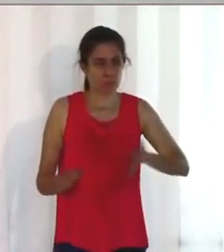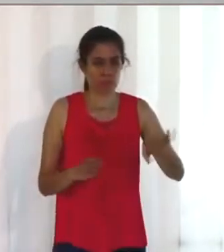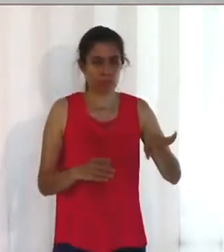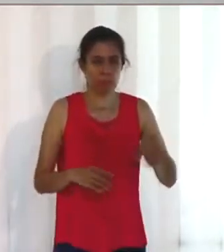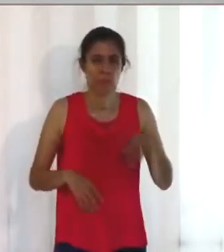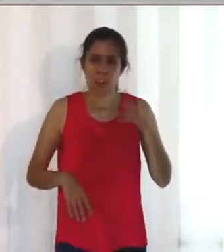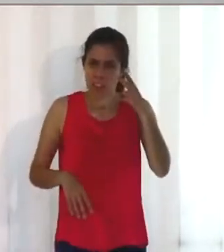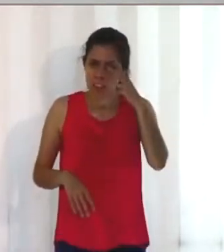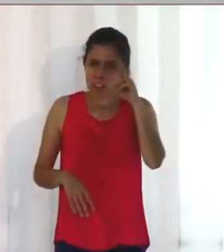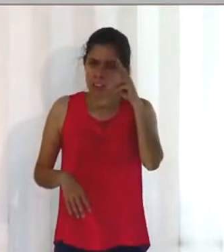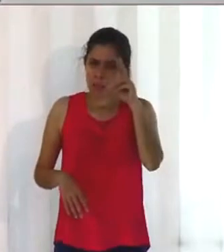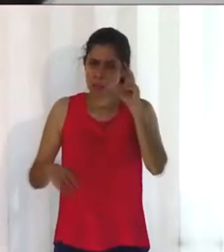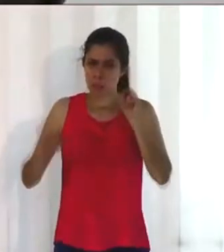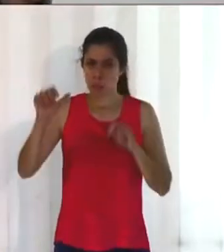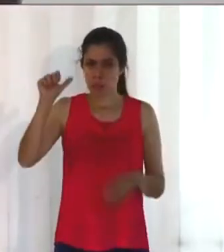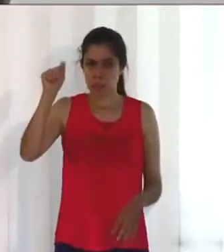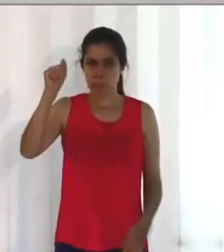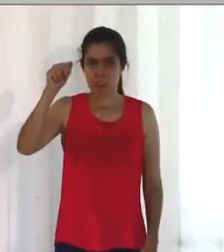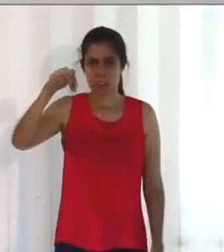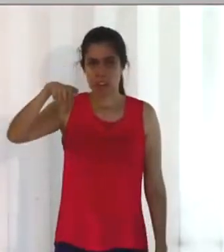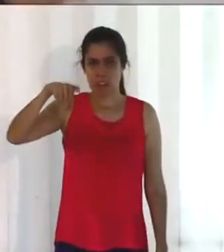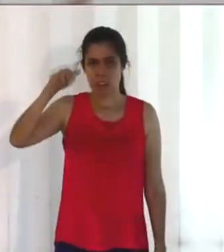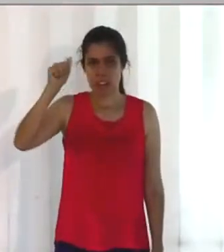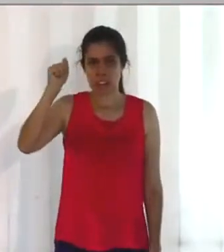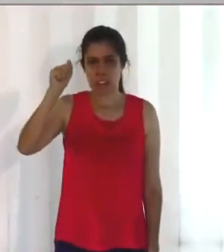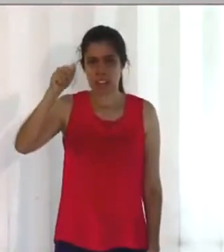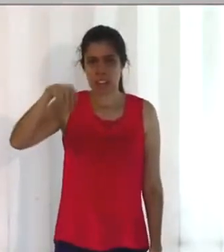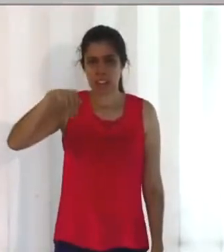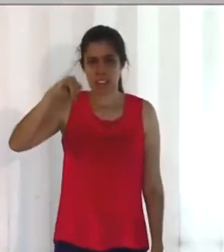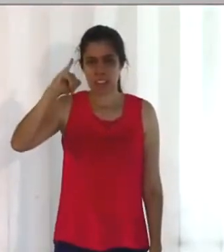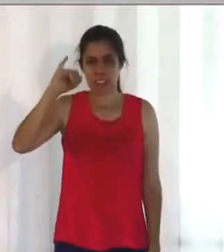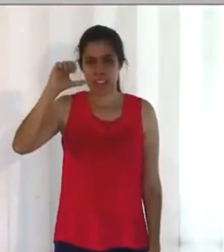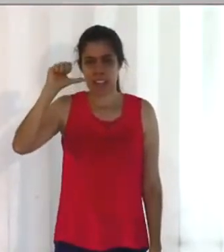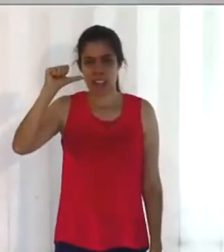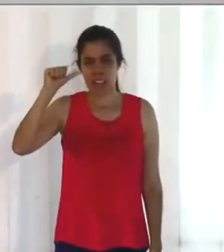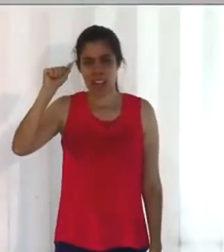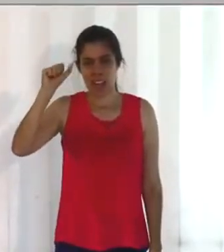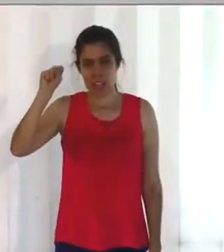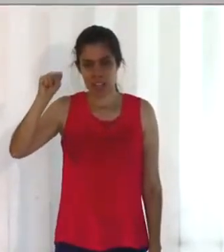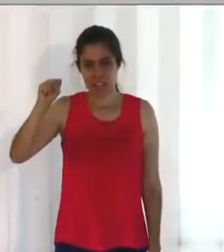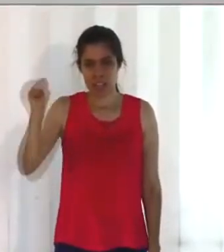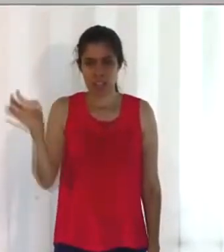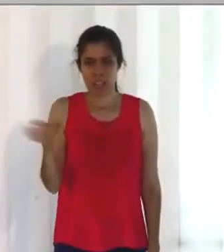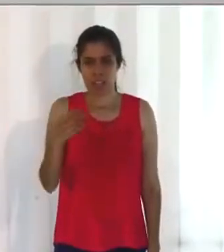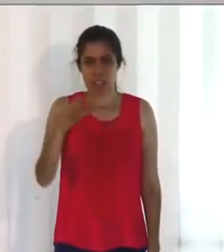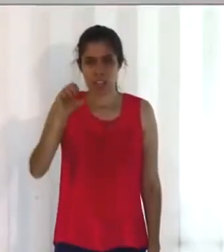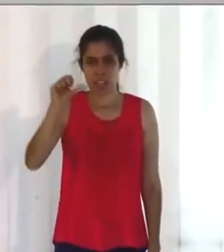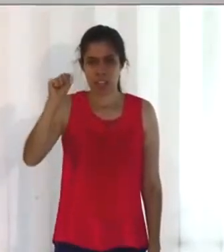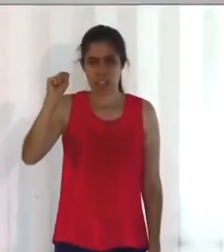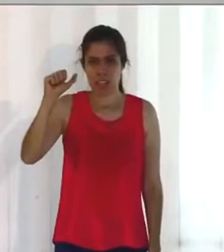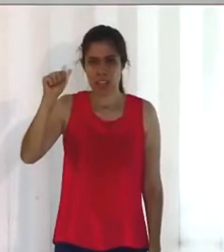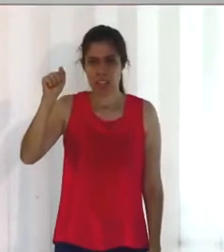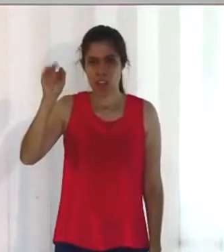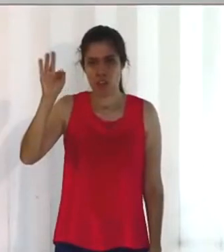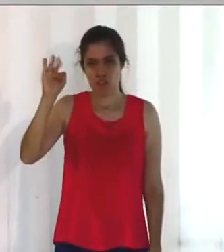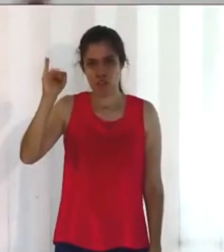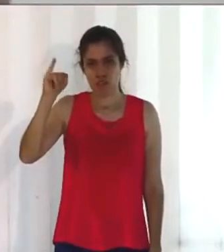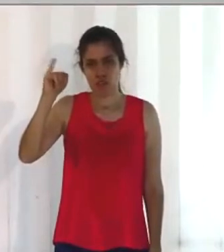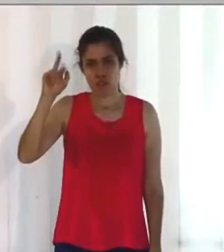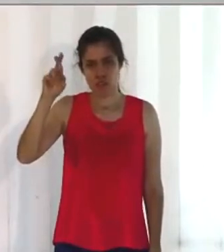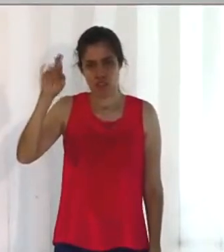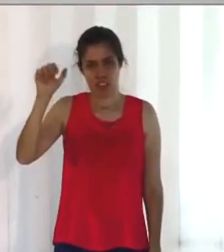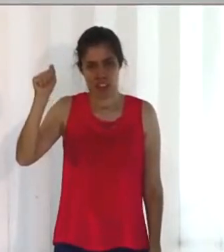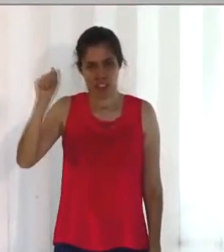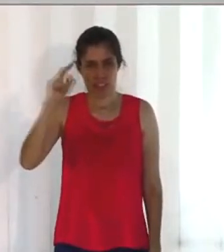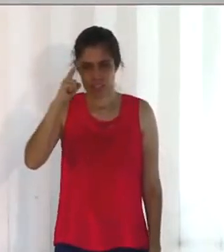as pessoas até venderem propriedades, bens, coisas assim, e estavam investindo tudo na igreja primitiva. E eles